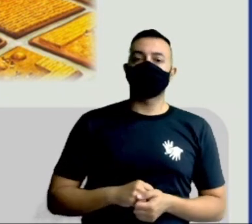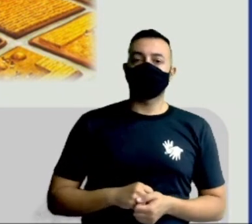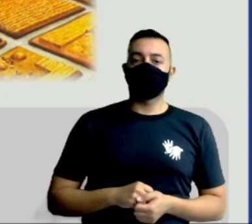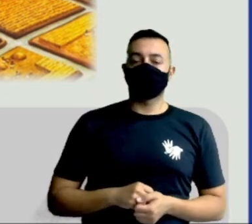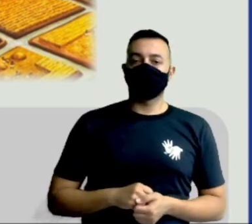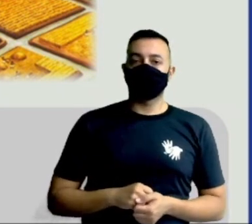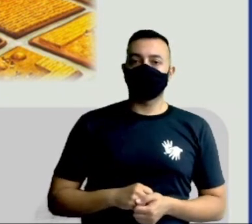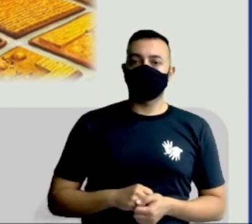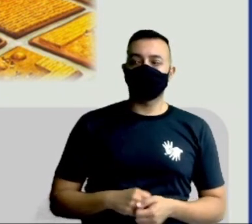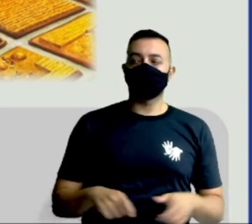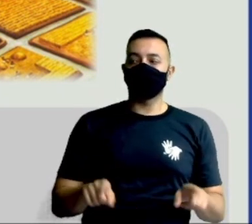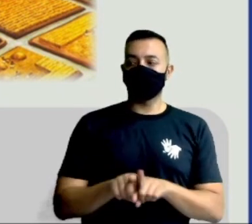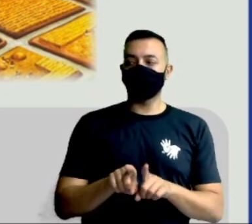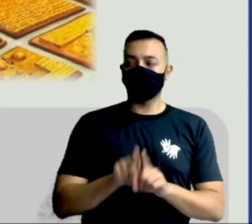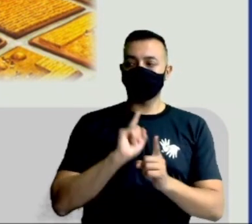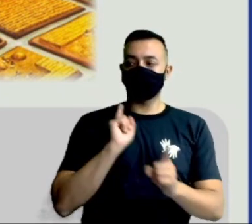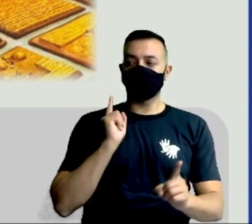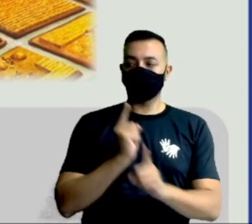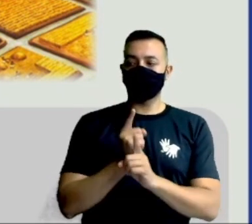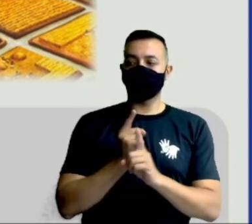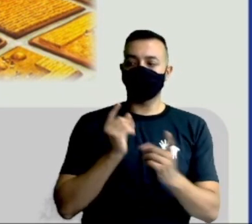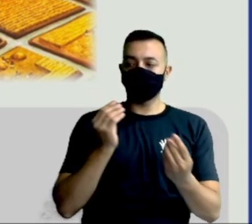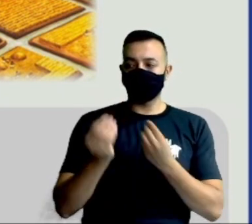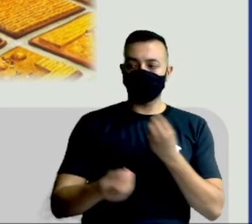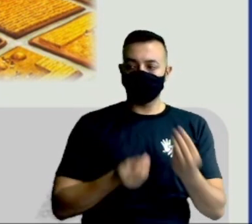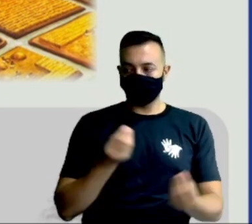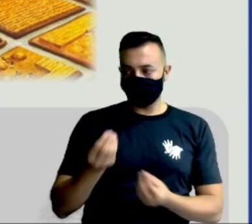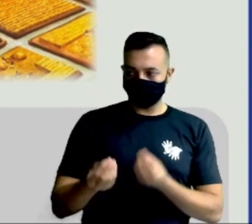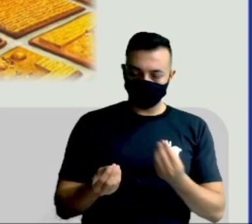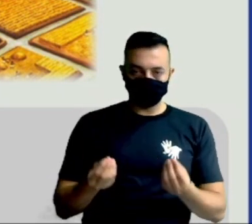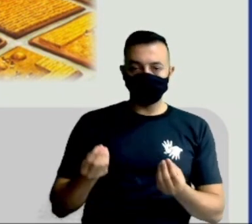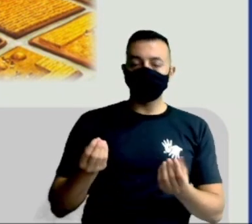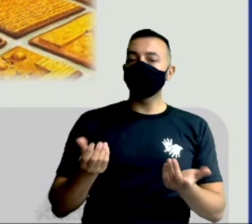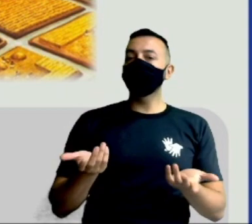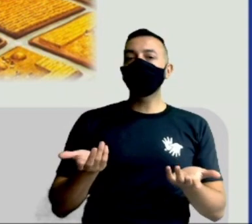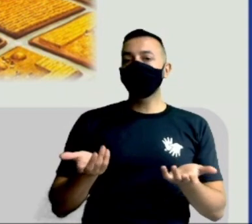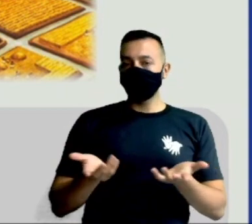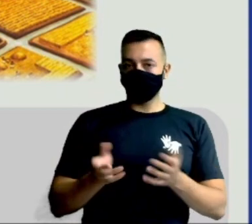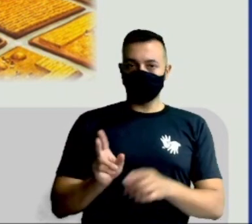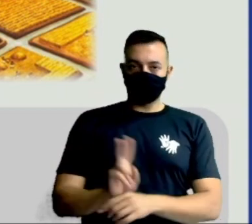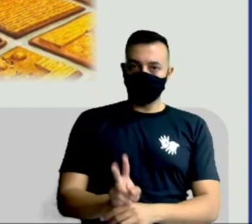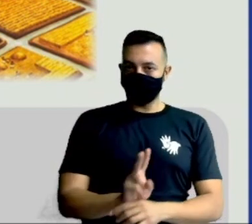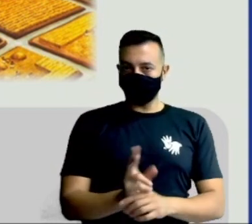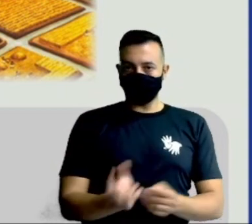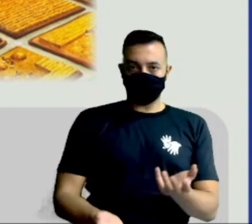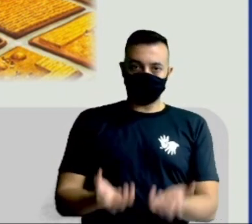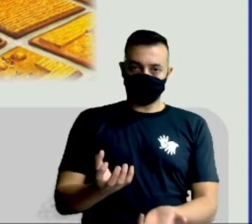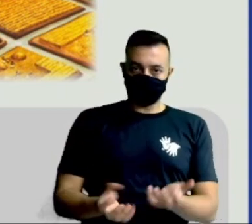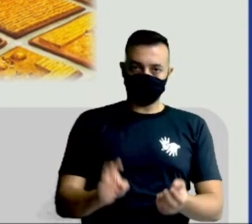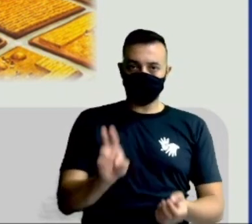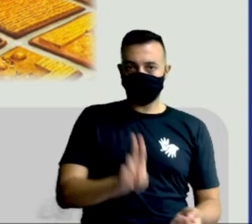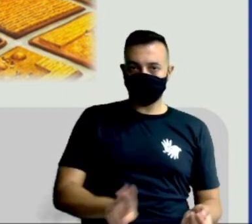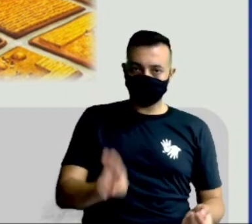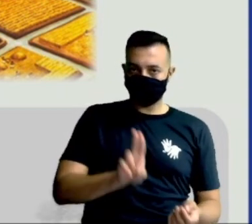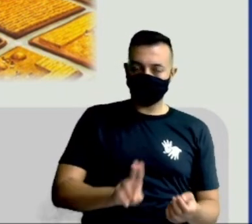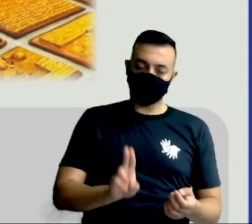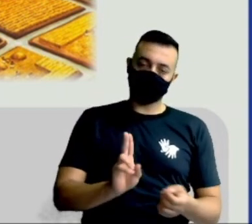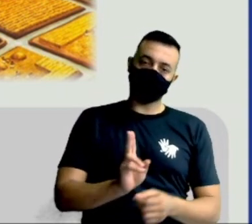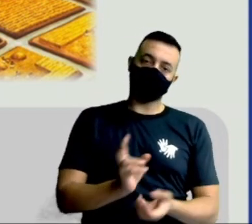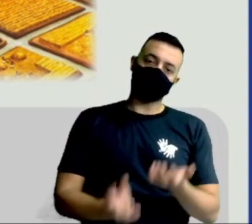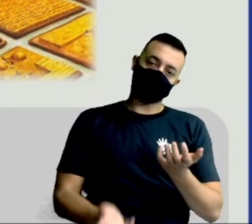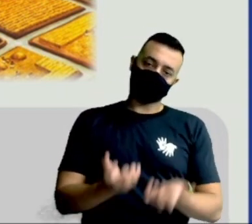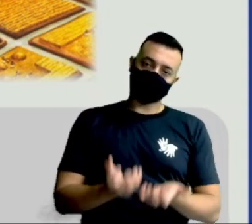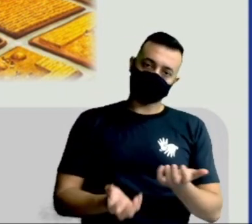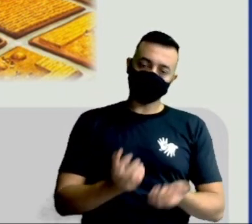agricultura e a descoberta de como manipular, de como controlar o fogo. Essas